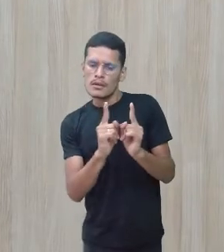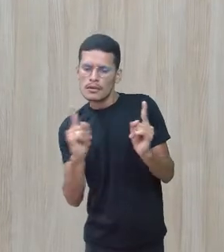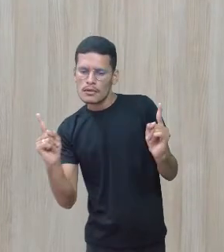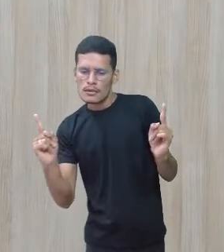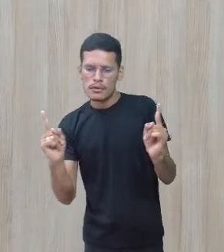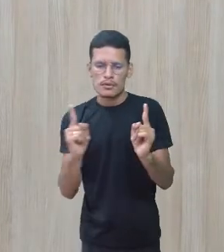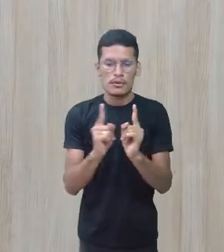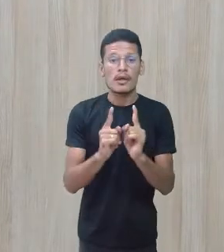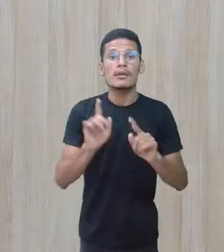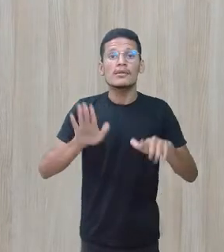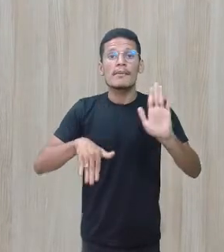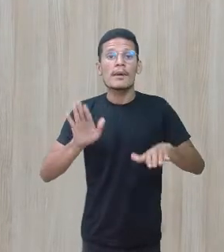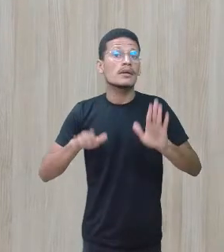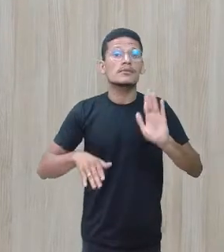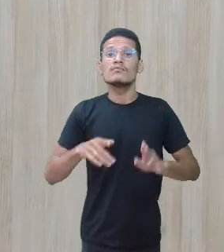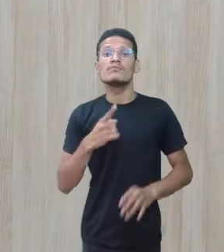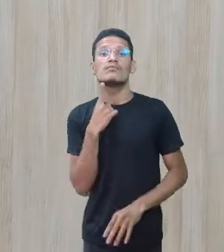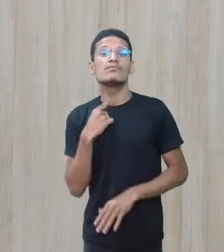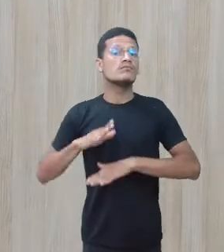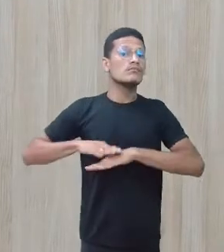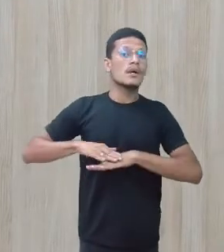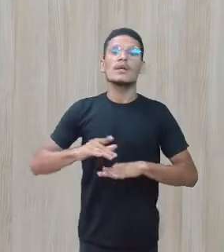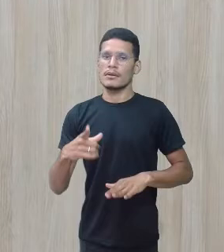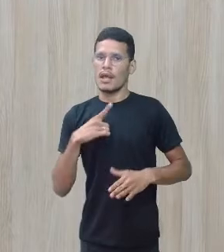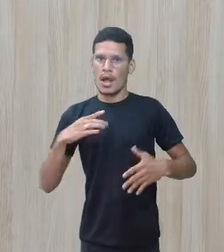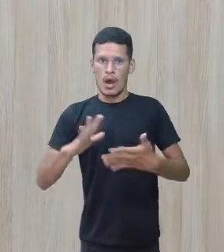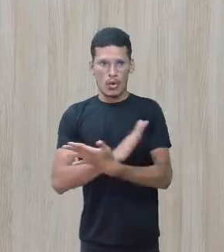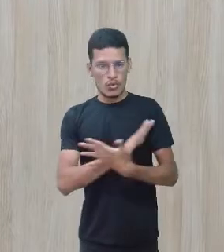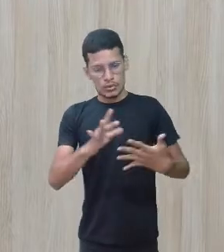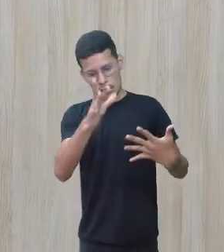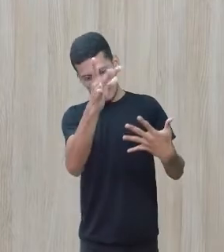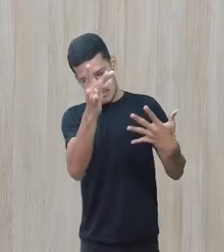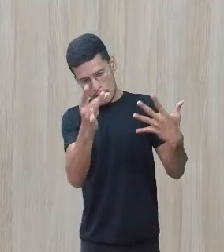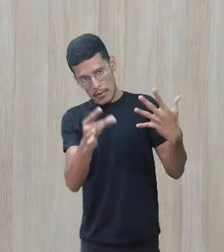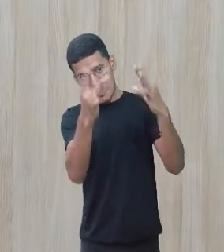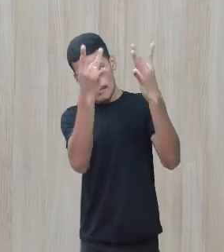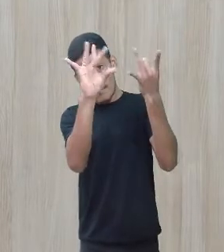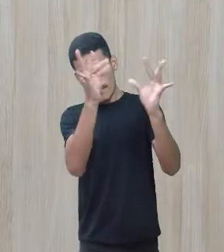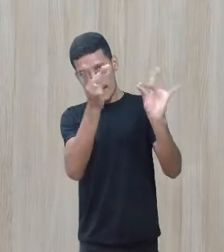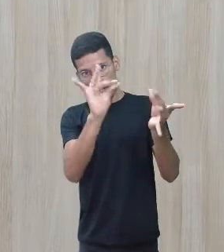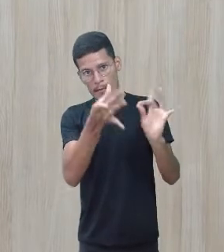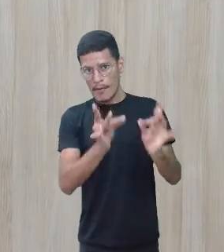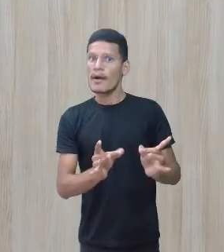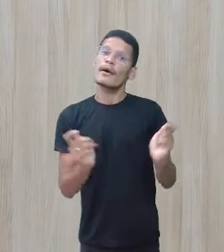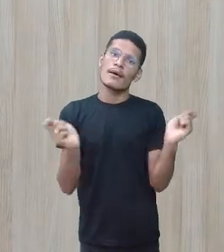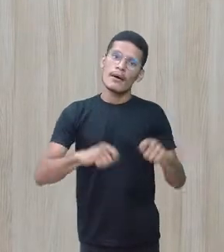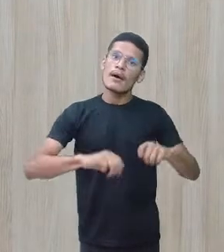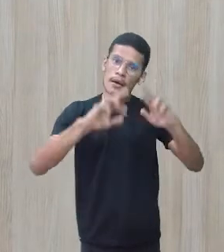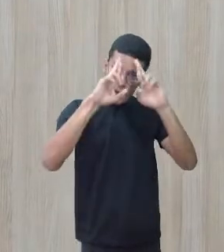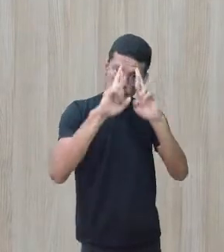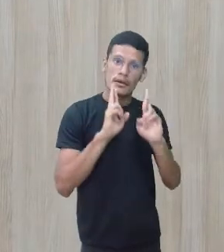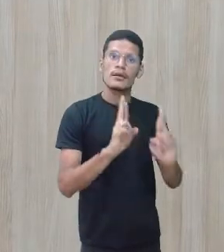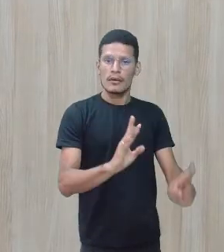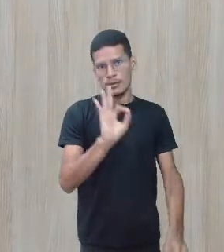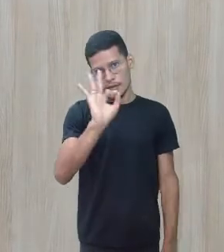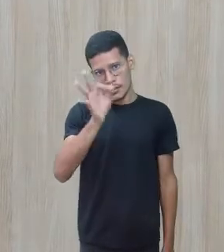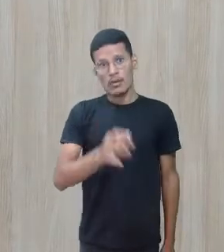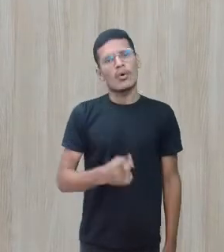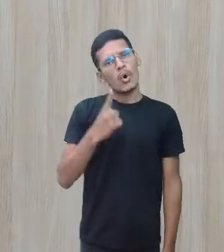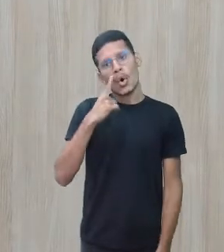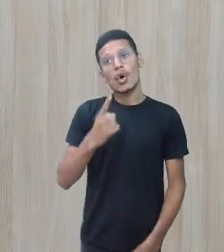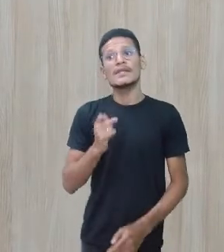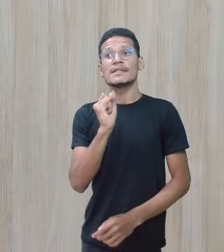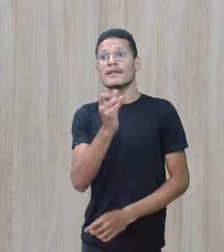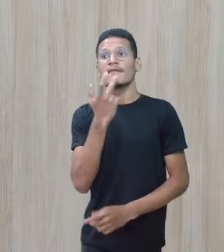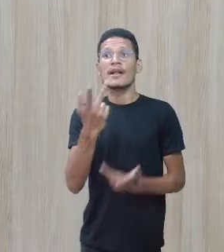existem alguns elementos que precisam ser respeitados para que essa ampliação e essa redução seja bem feita, tá certo? Quando a gente fala